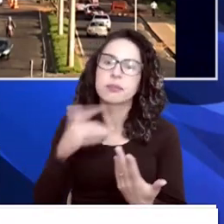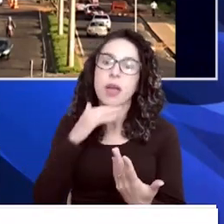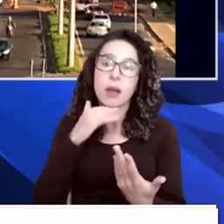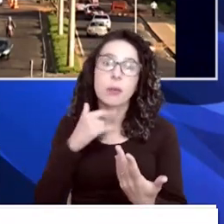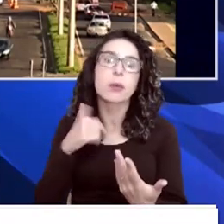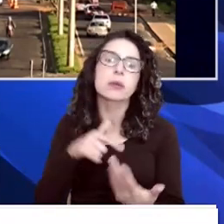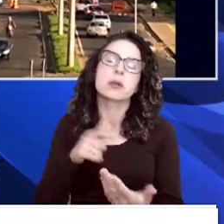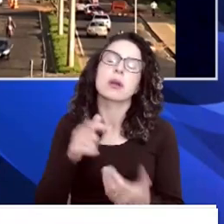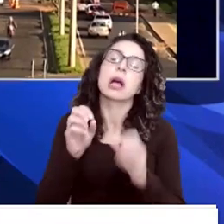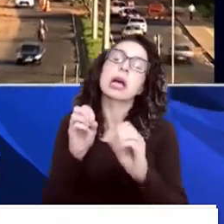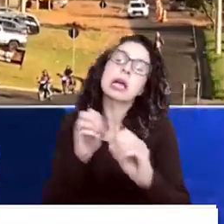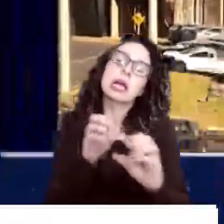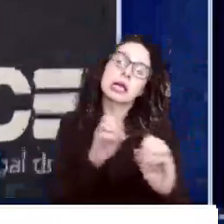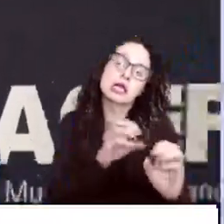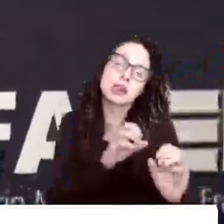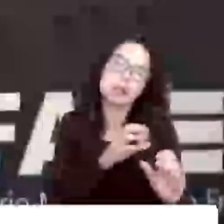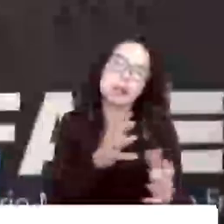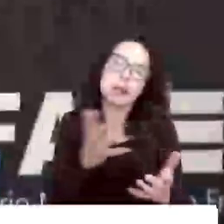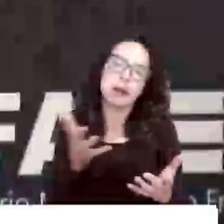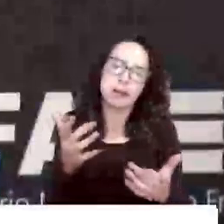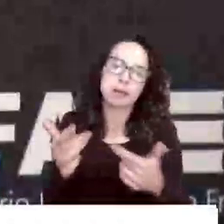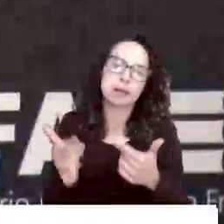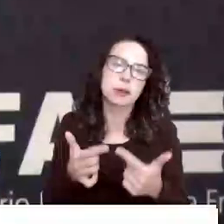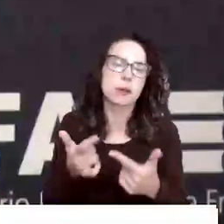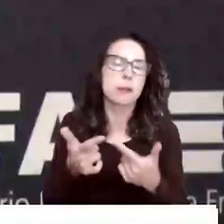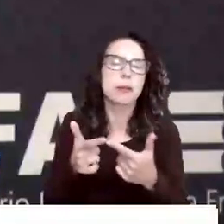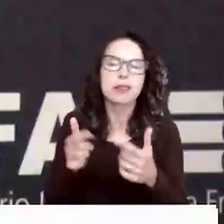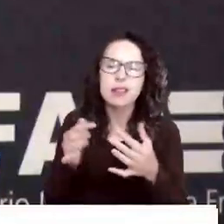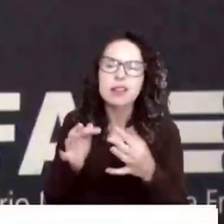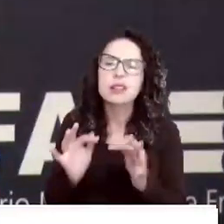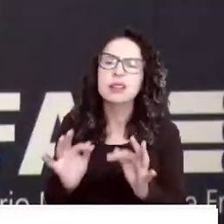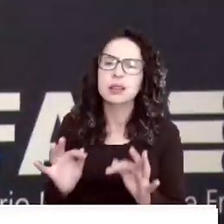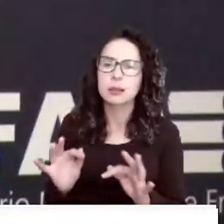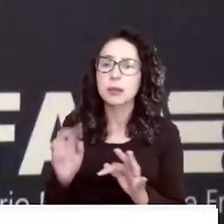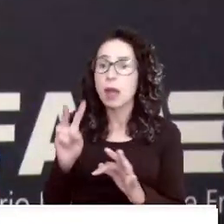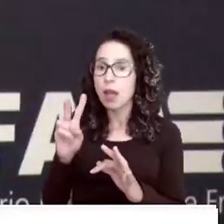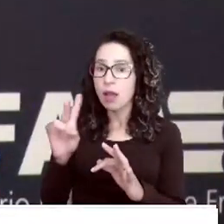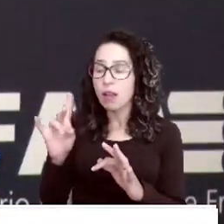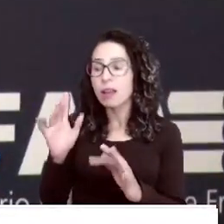ensinando o beabá aqui, né? É coisa tão simples. É coisa que qualquer